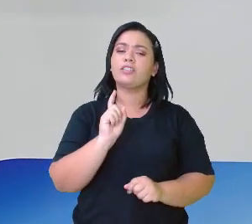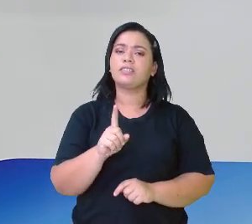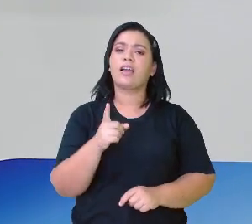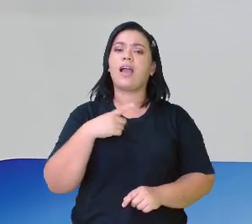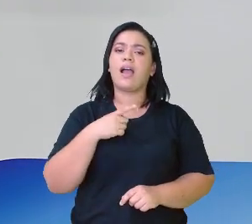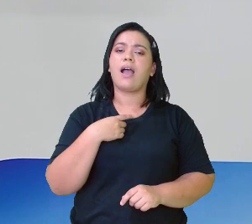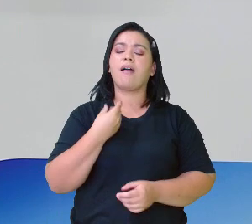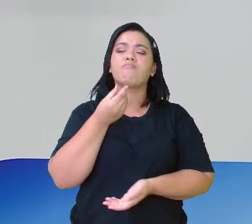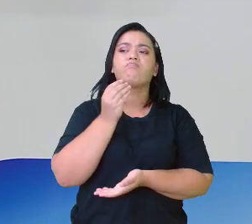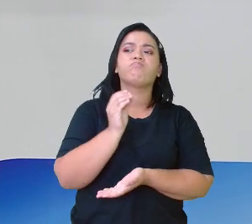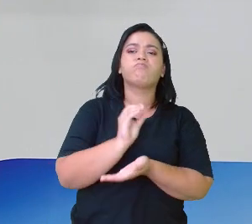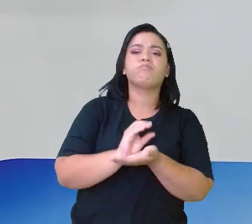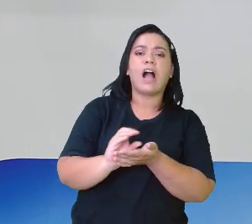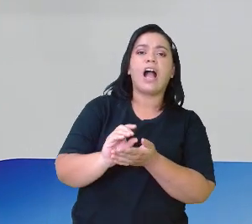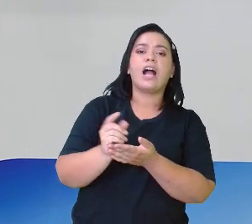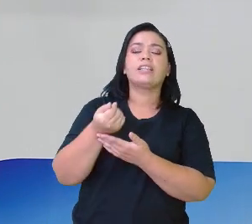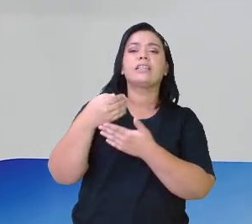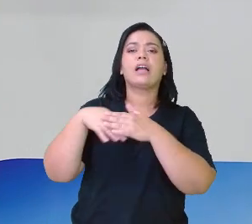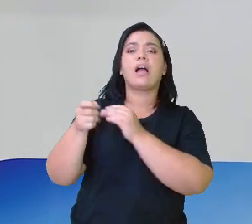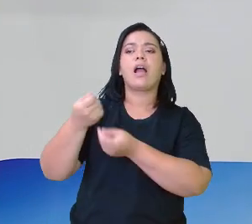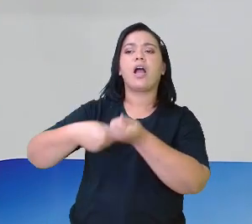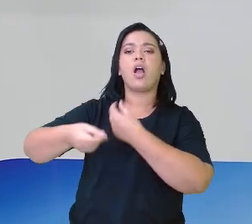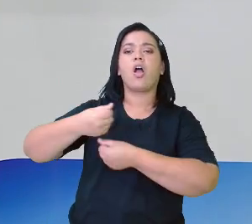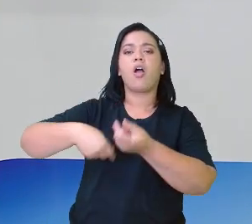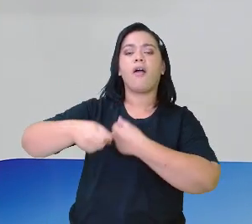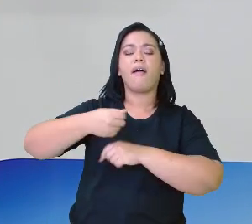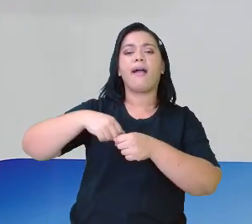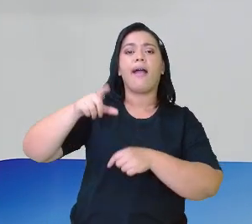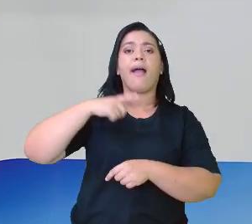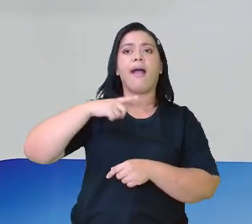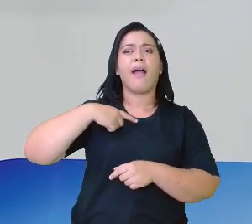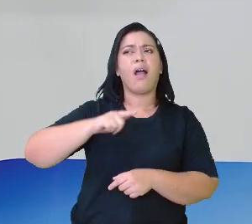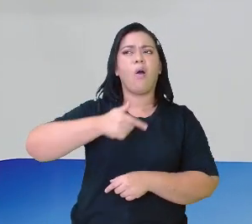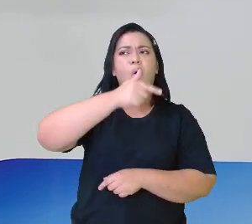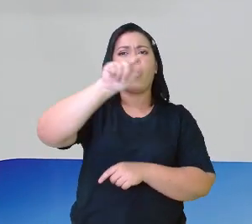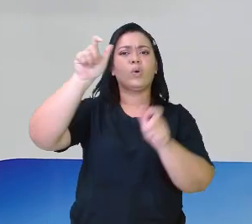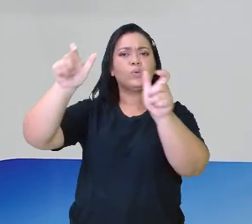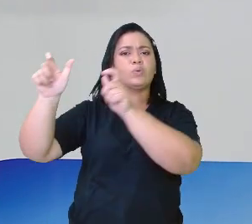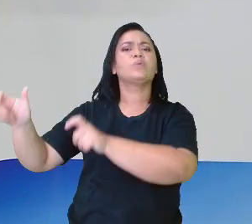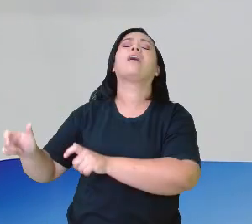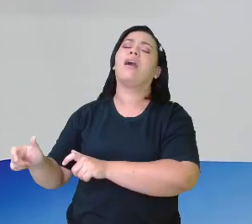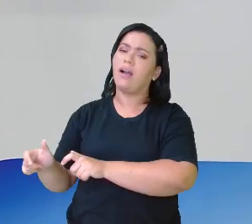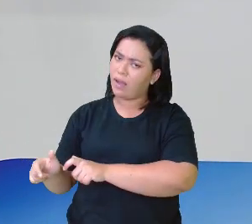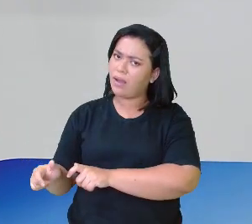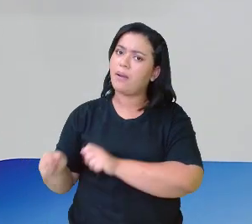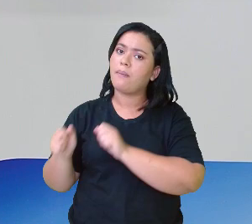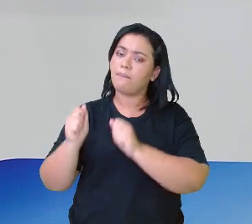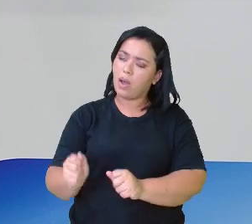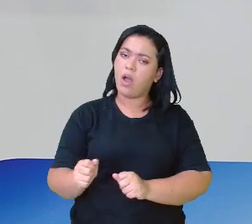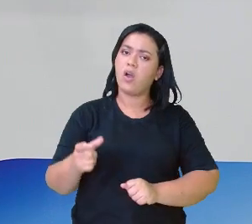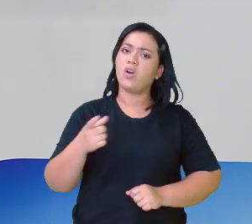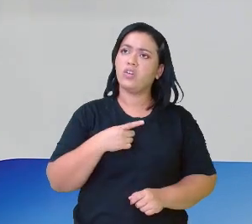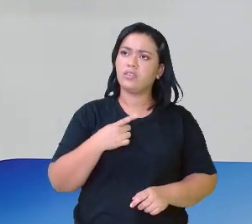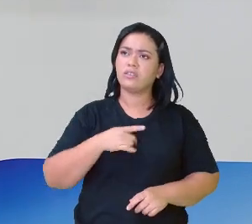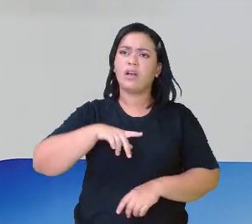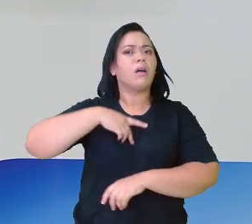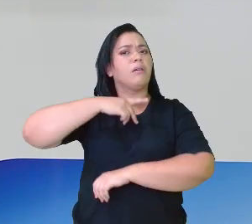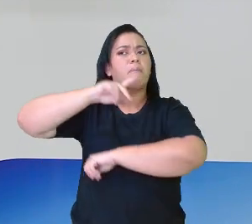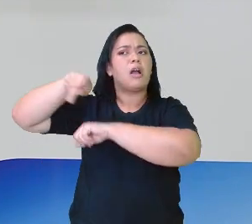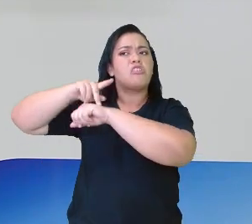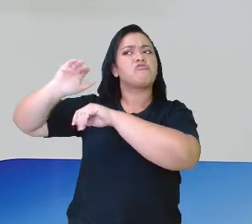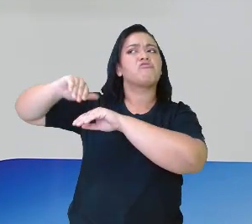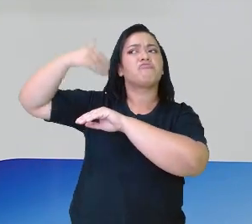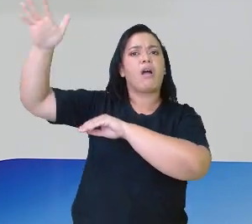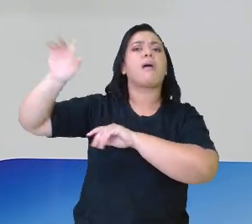ações de economias que estão em outros espaços, que estão em outras regiões. Você pode investir em ações no exterior, tem pessoas que fazem